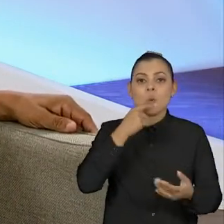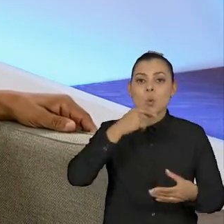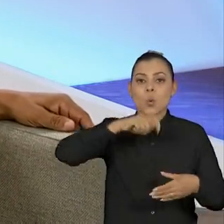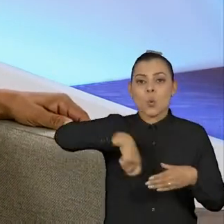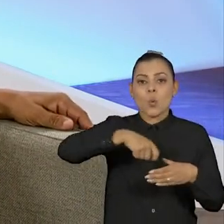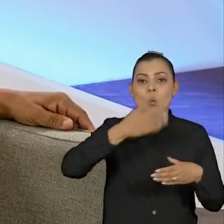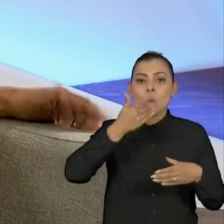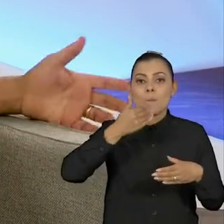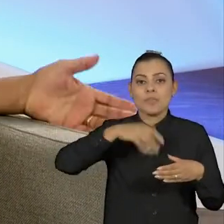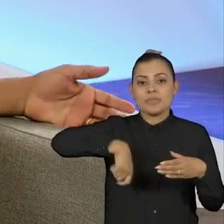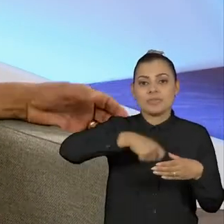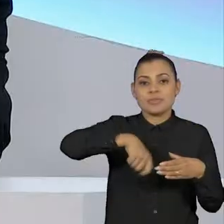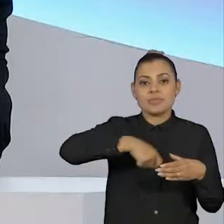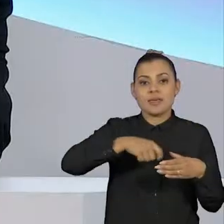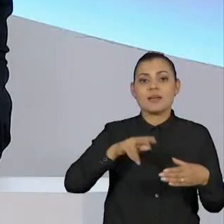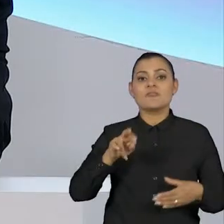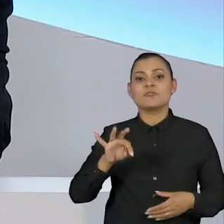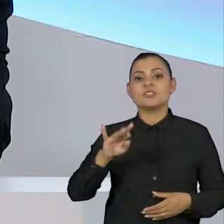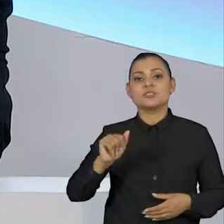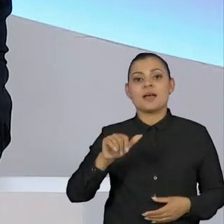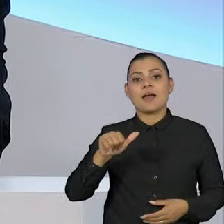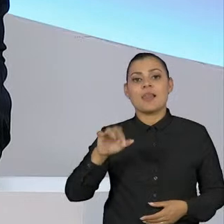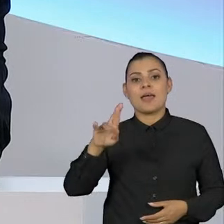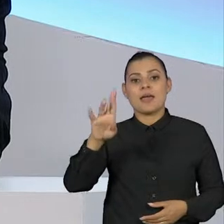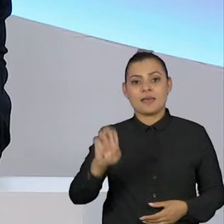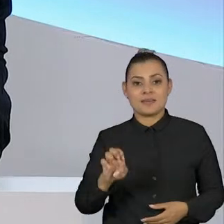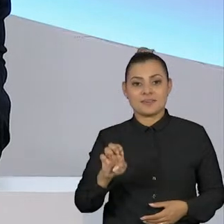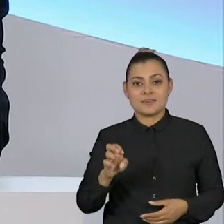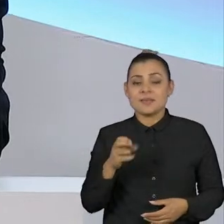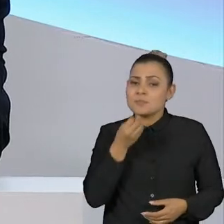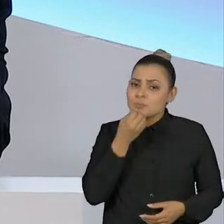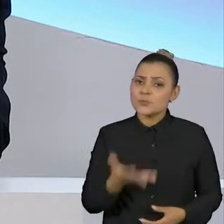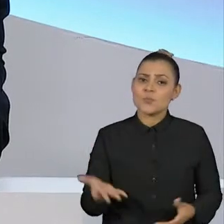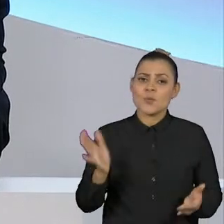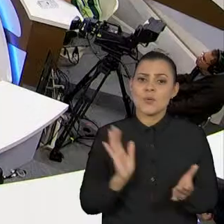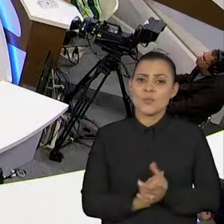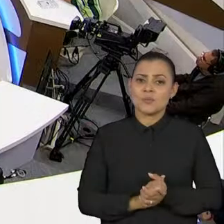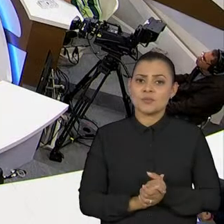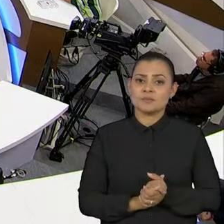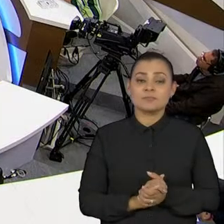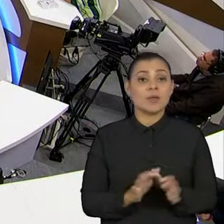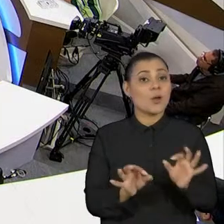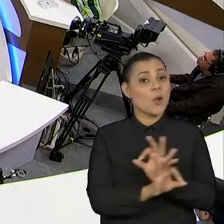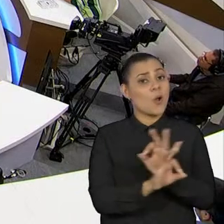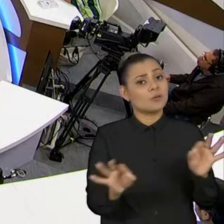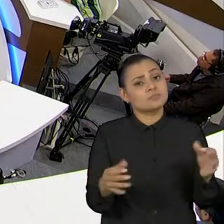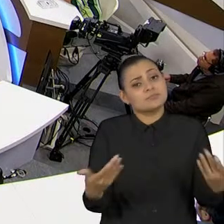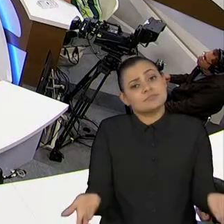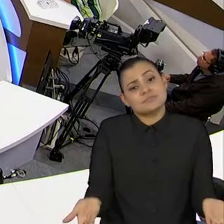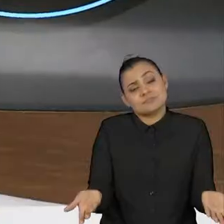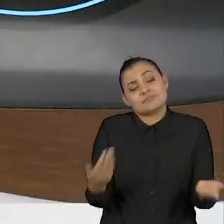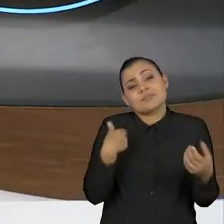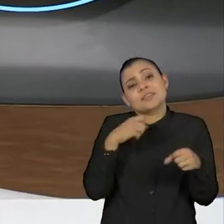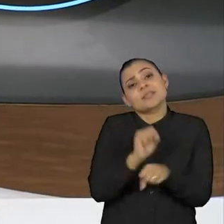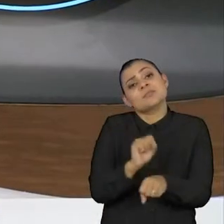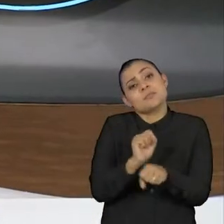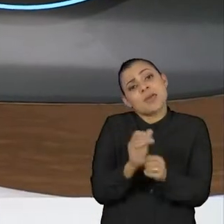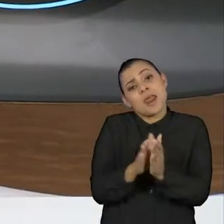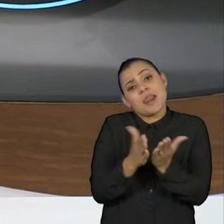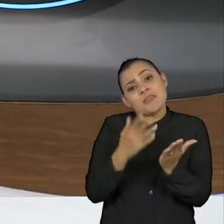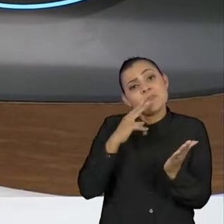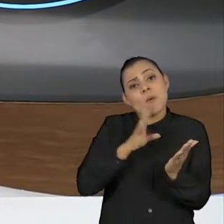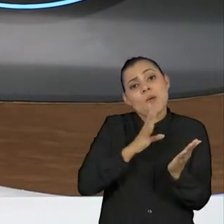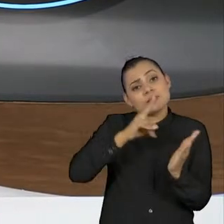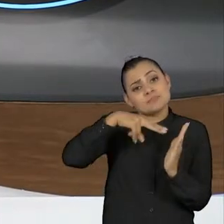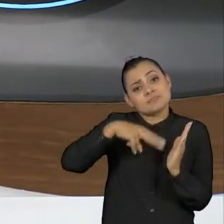de Vista Alegre. Caramba, bom, né? Ótimo, ótimo. A gente vai ter que esperar o livro para saber